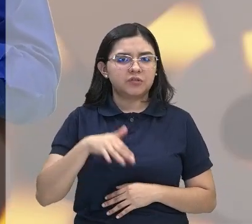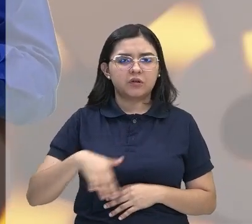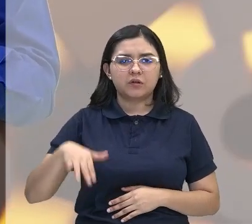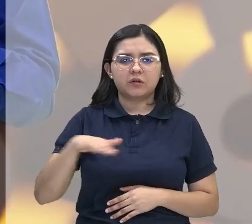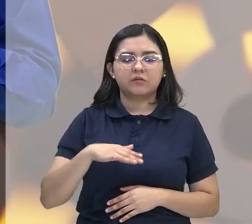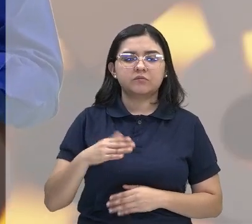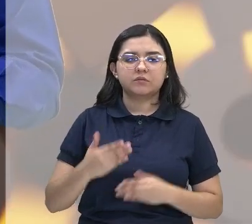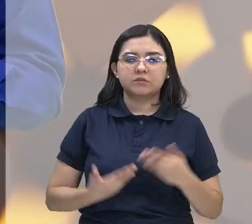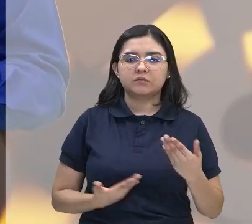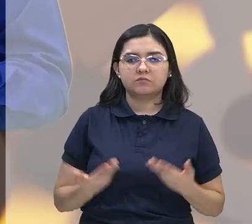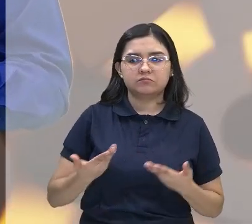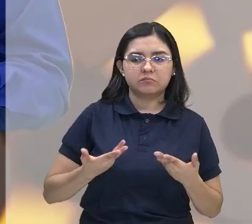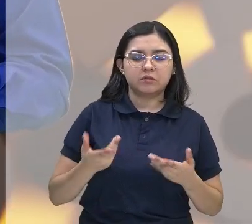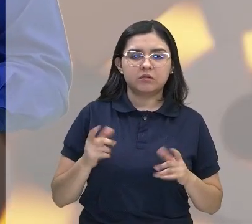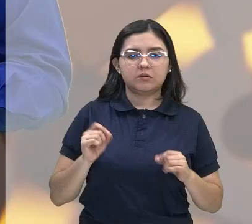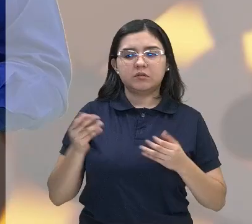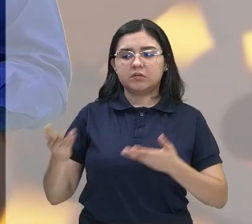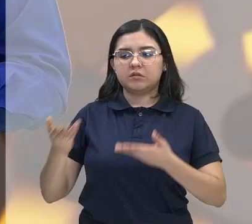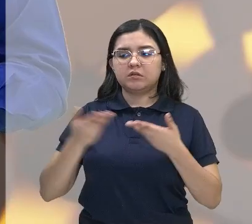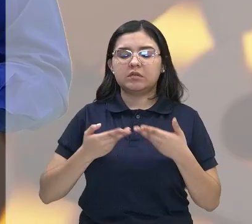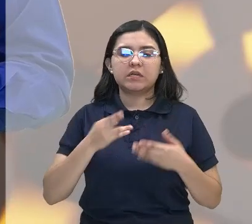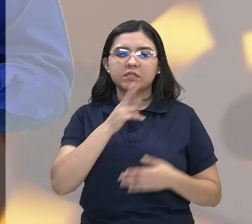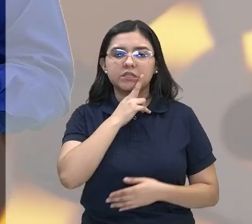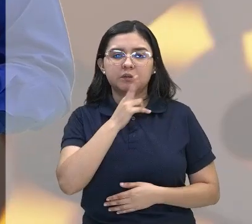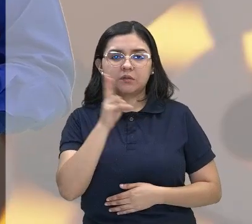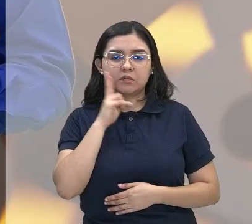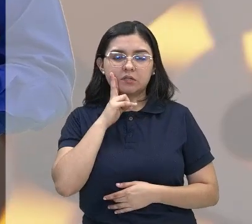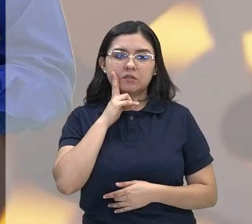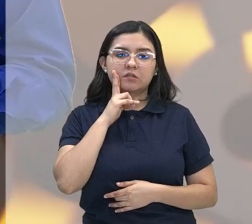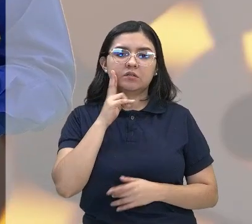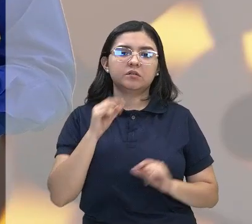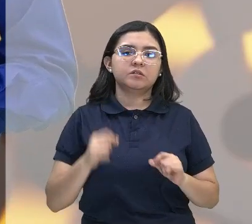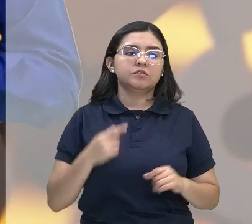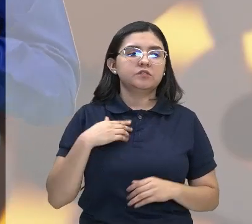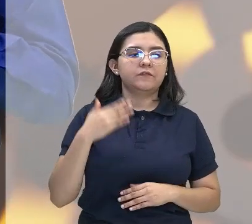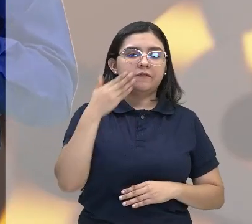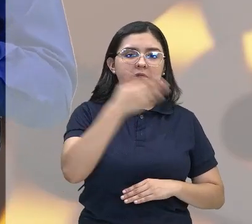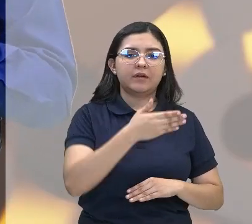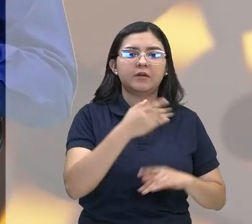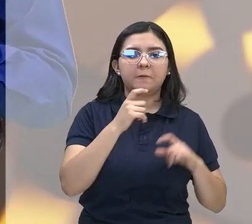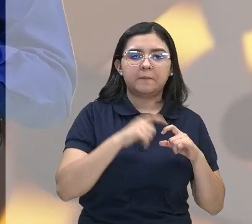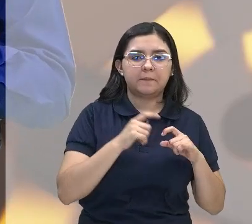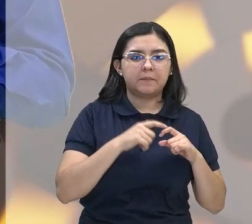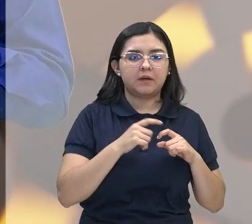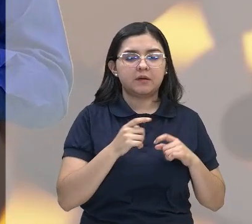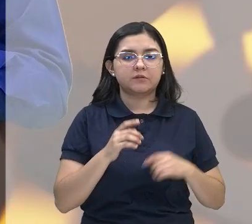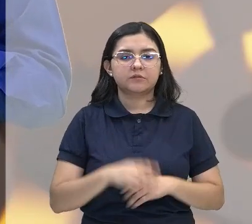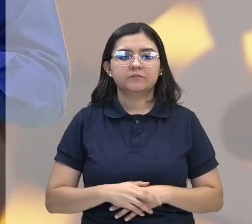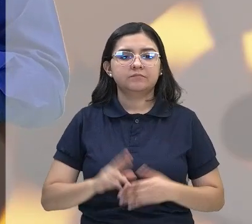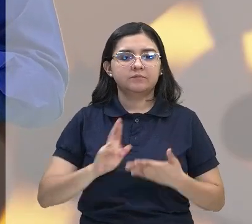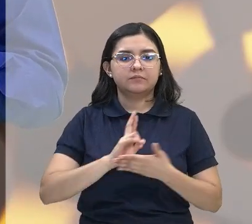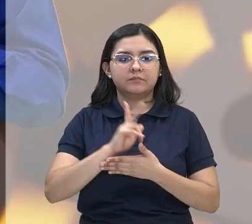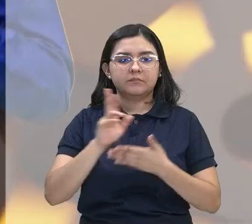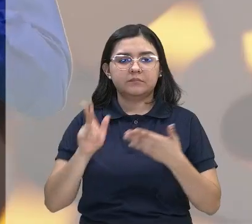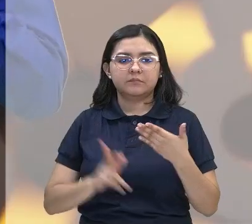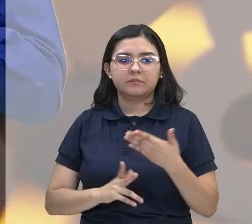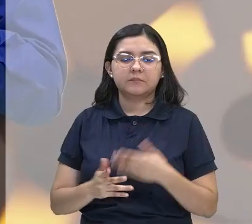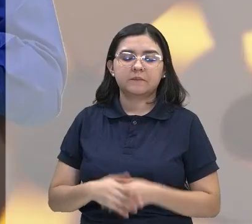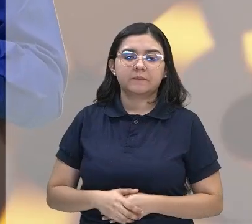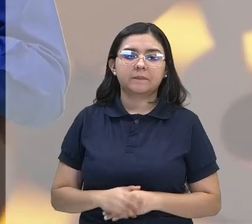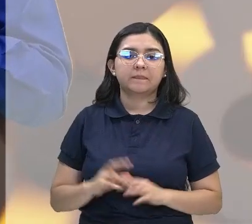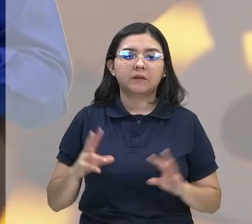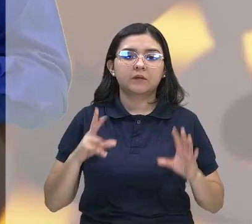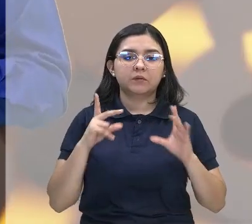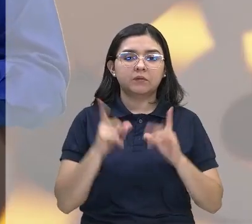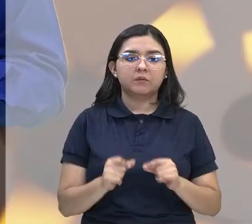aqueles atendimentos, por exemplo, em restaurante, uma consulta médica, etc, etc, etc.